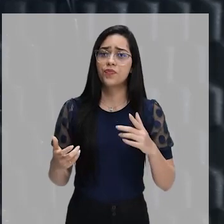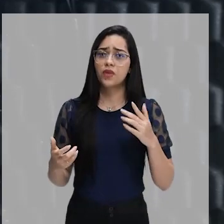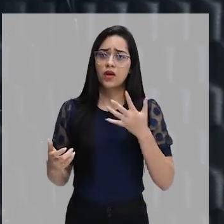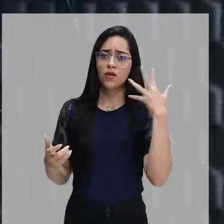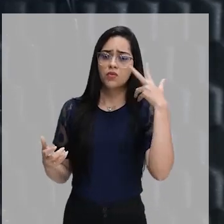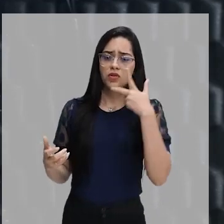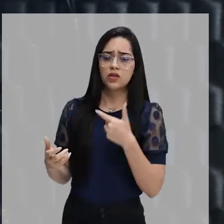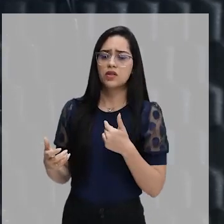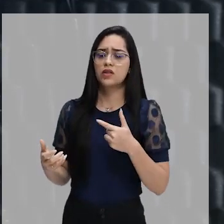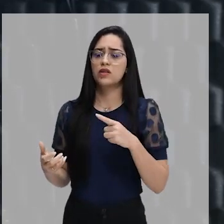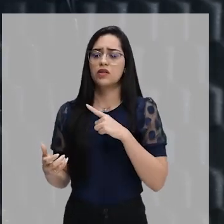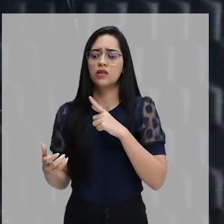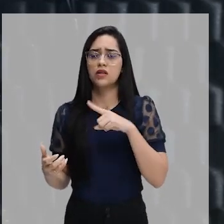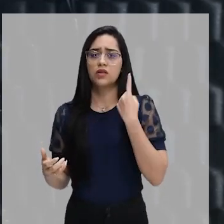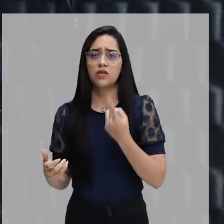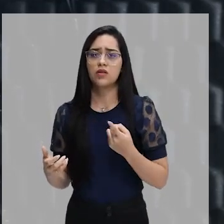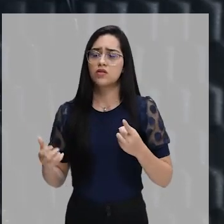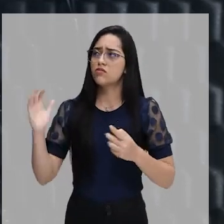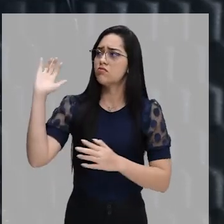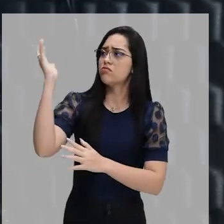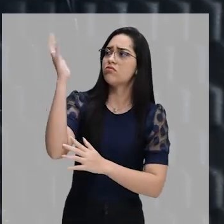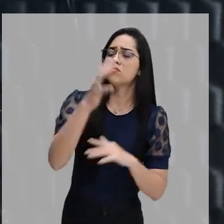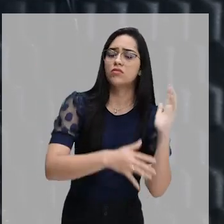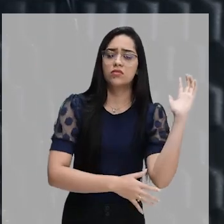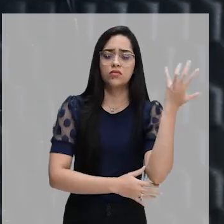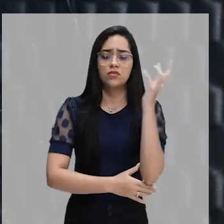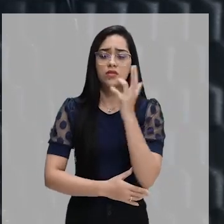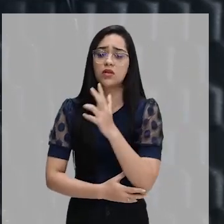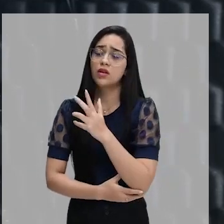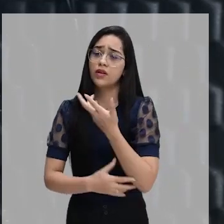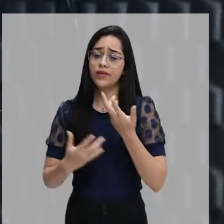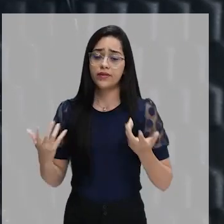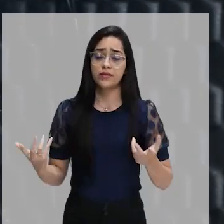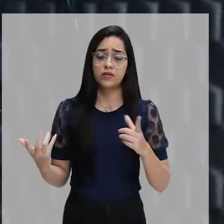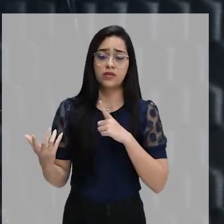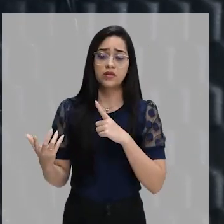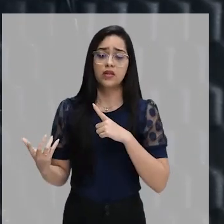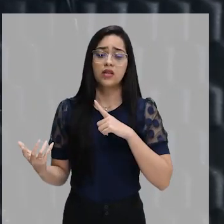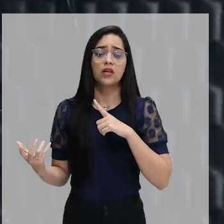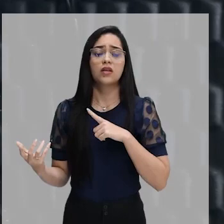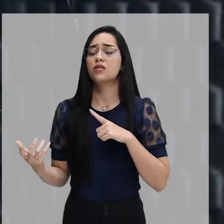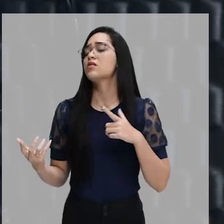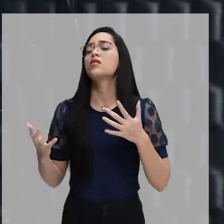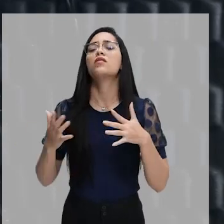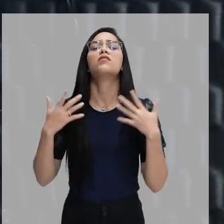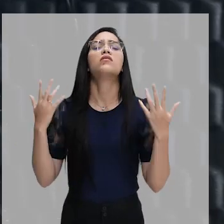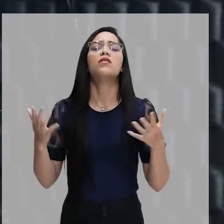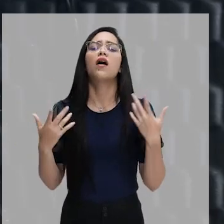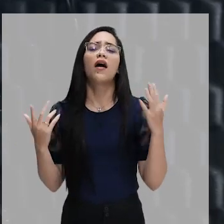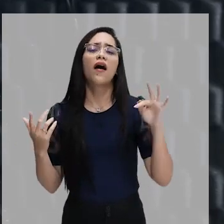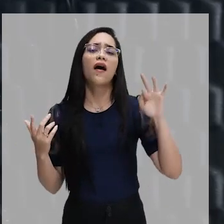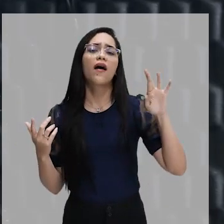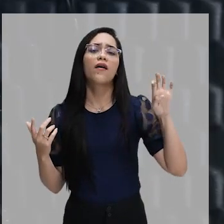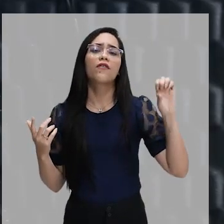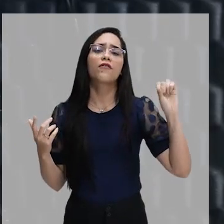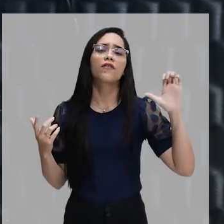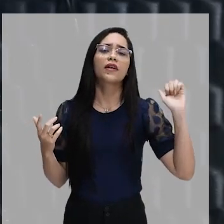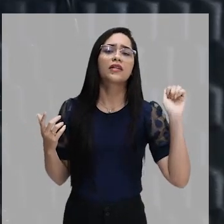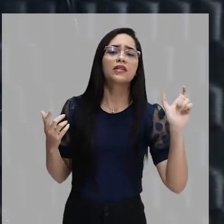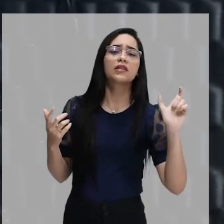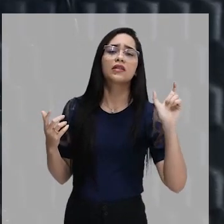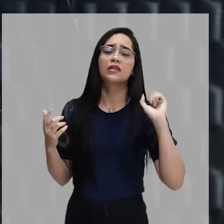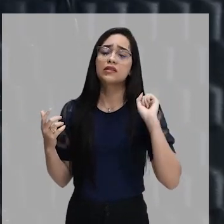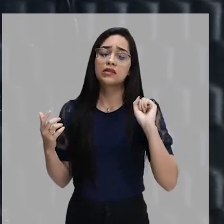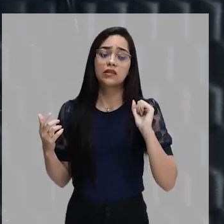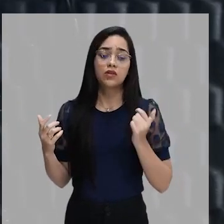bonita, fresca, saía das mãos da natureza. Isso aqui é uma coisa bem, ó, esse fresco aqui, gente, a palavra fresca, fresco, pode